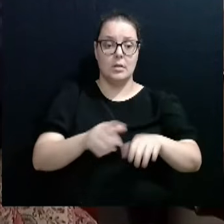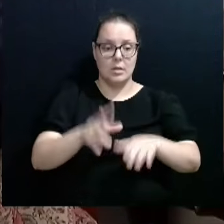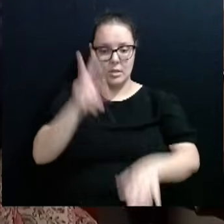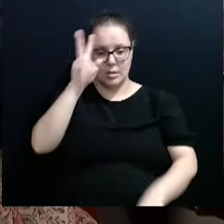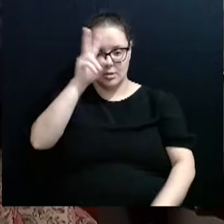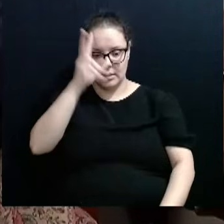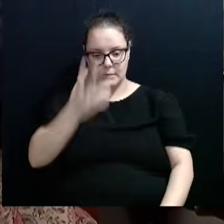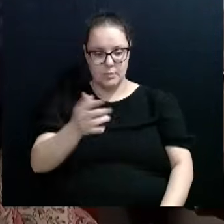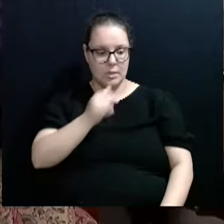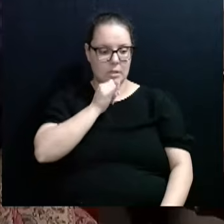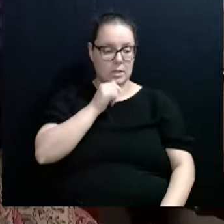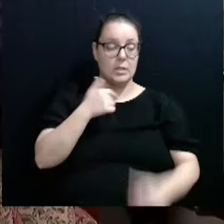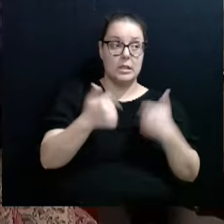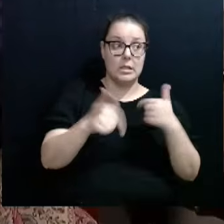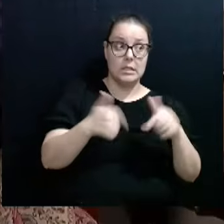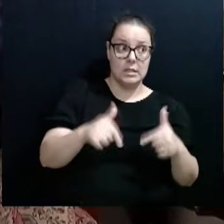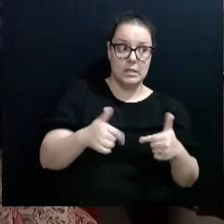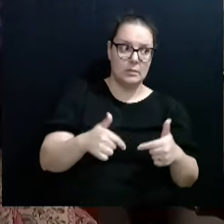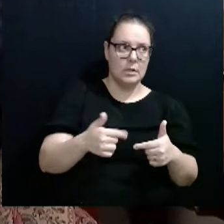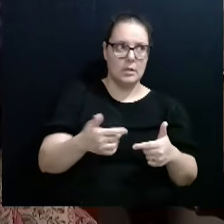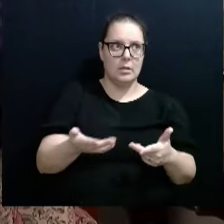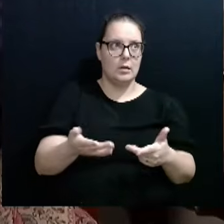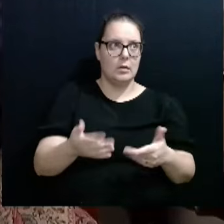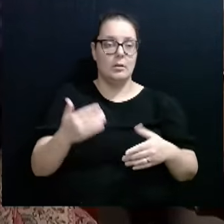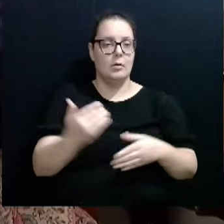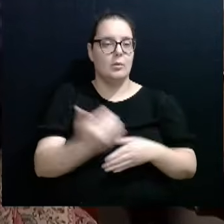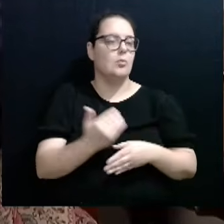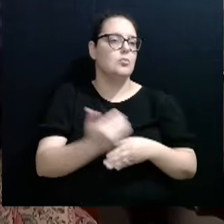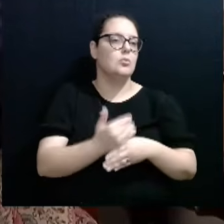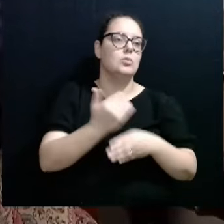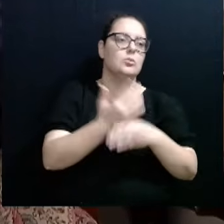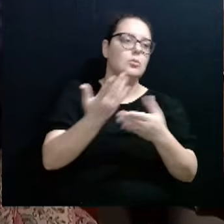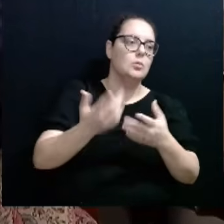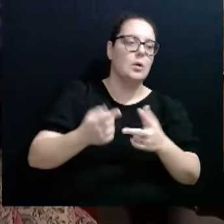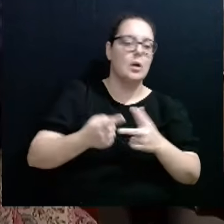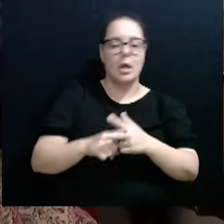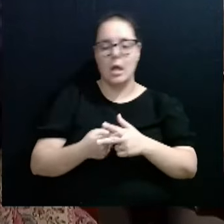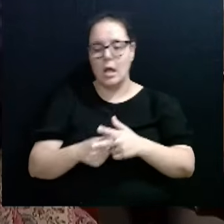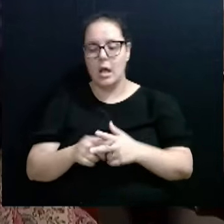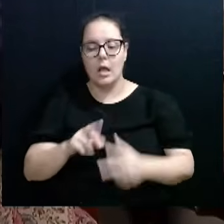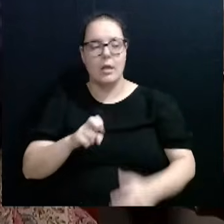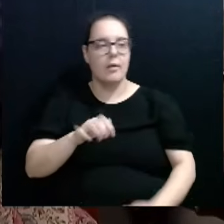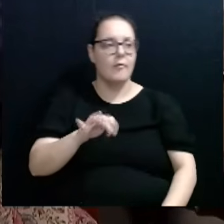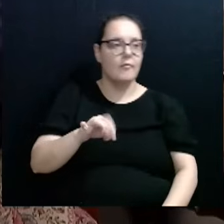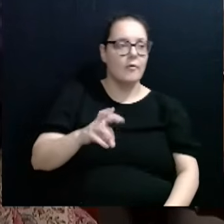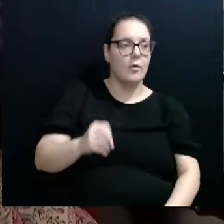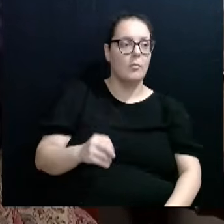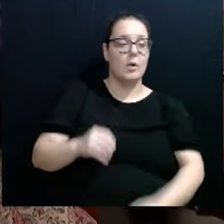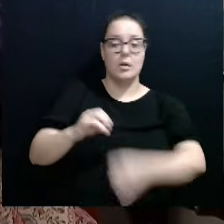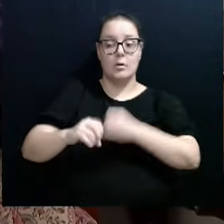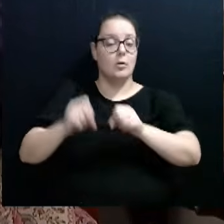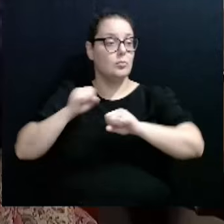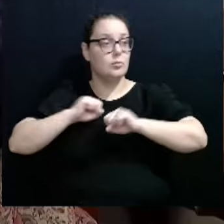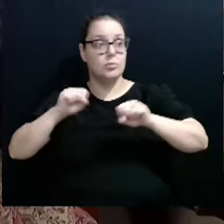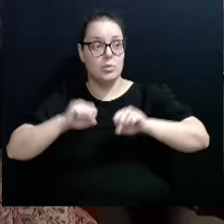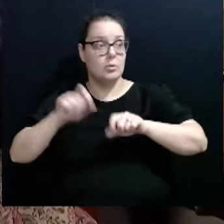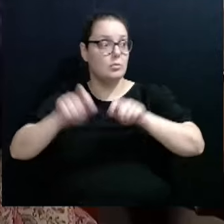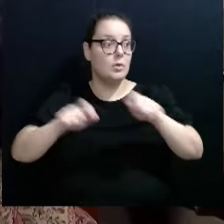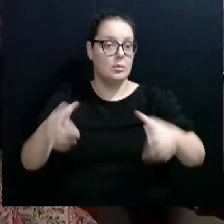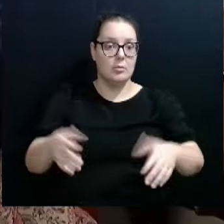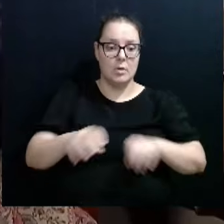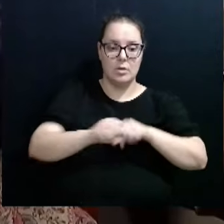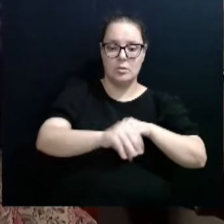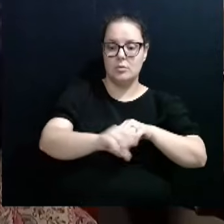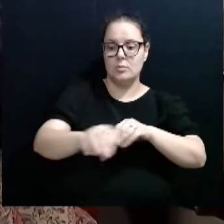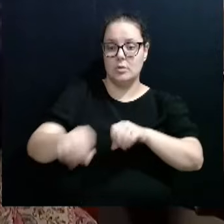trabalhava com construção, reforma, na internet bombou pessoas ensinando, inclusive, a restaurar